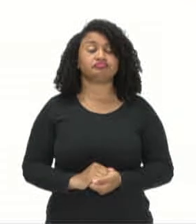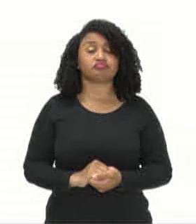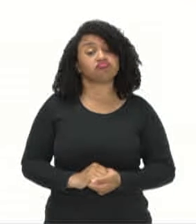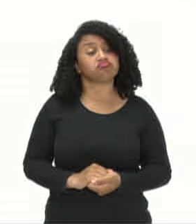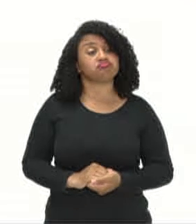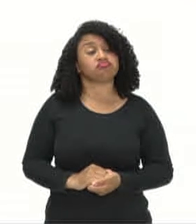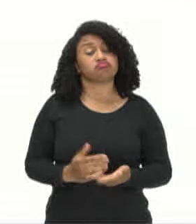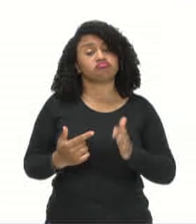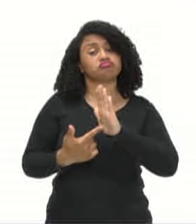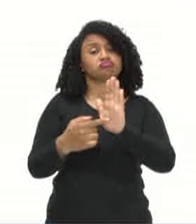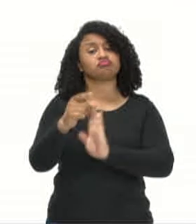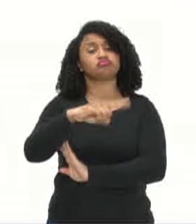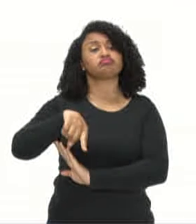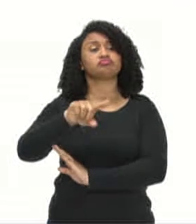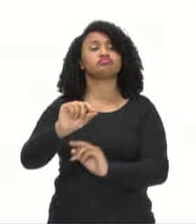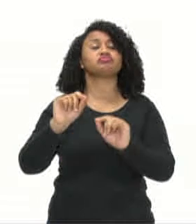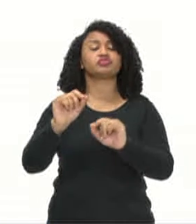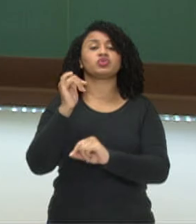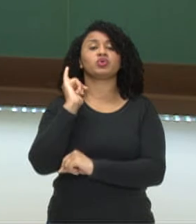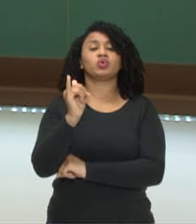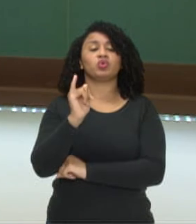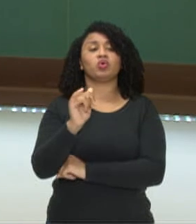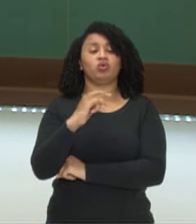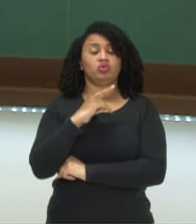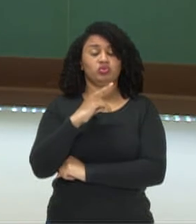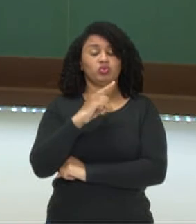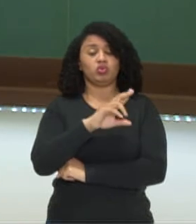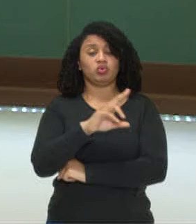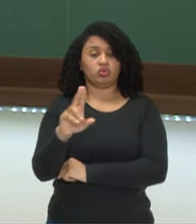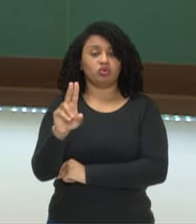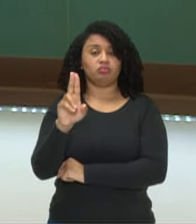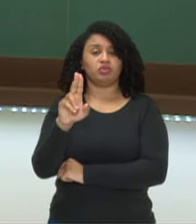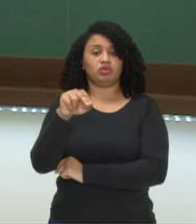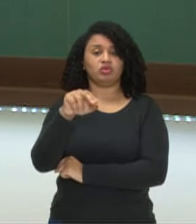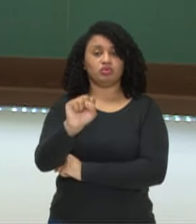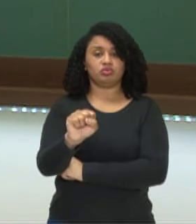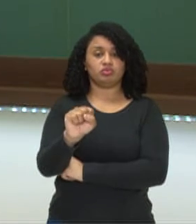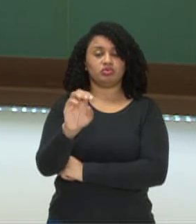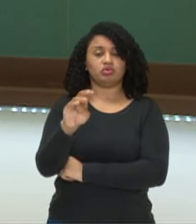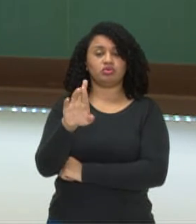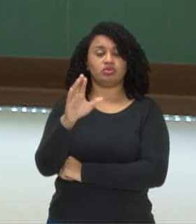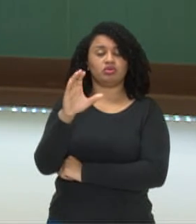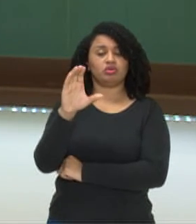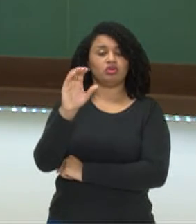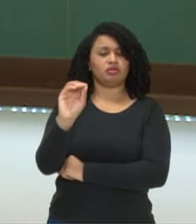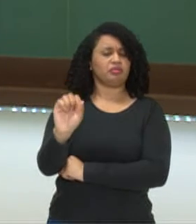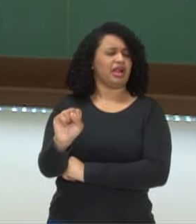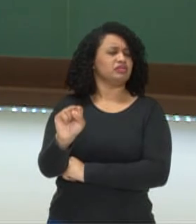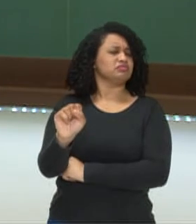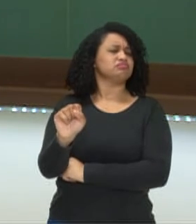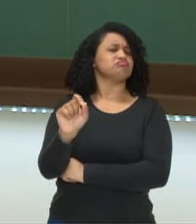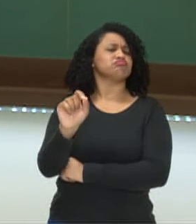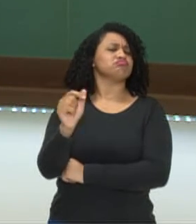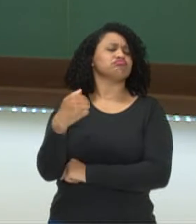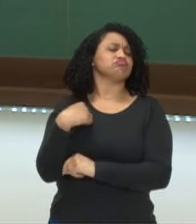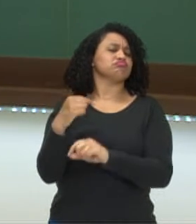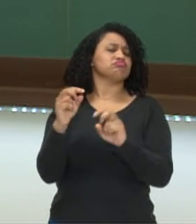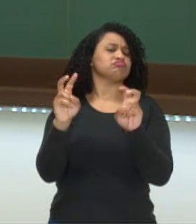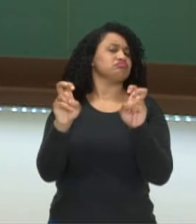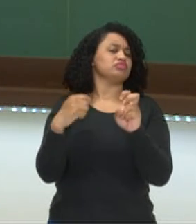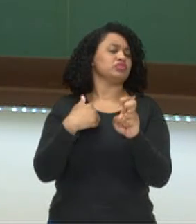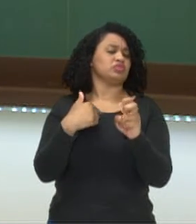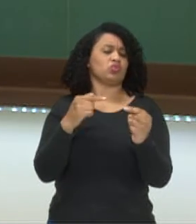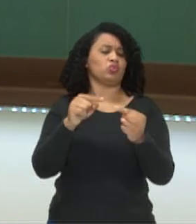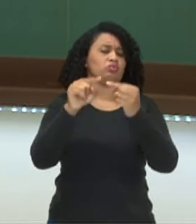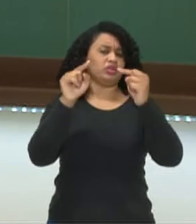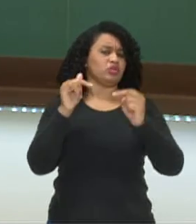Apresento a vocês o conto intitulado Uns Braços. O que o título tem a ver com o conto?